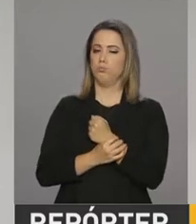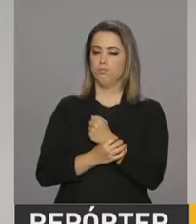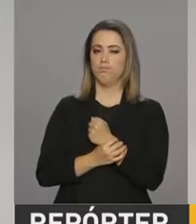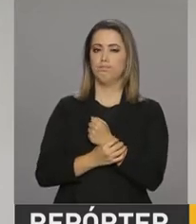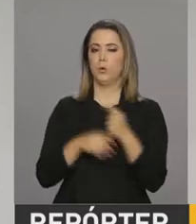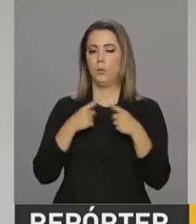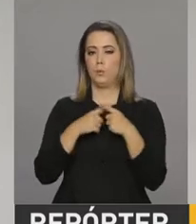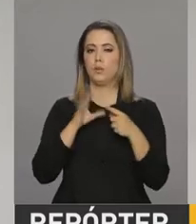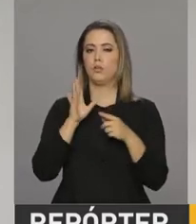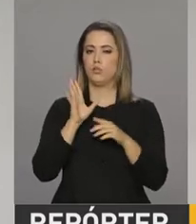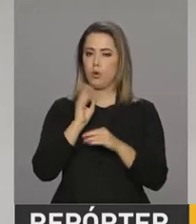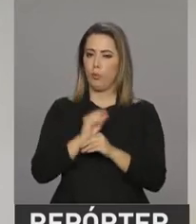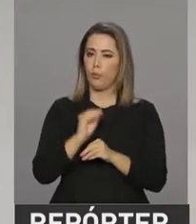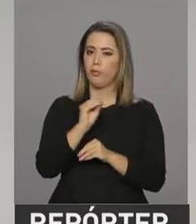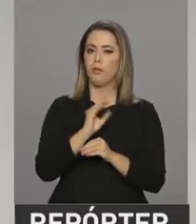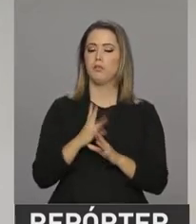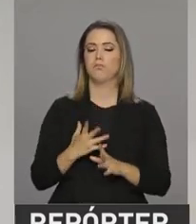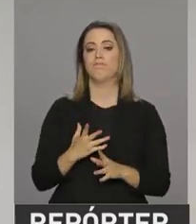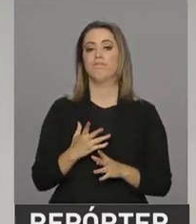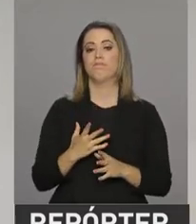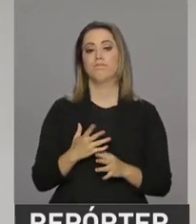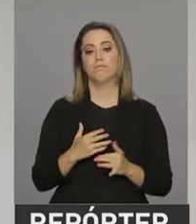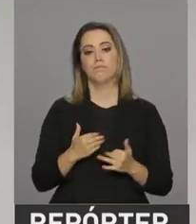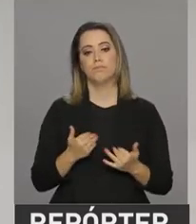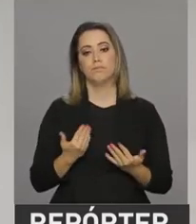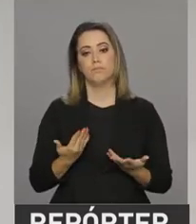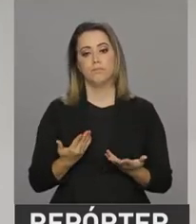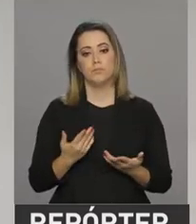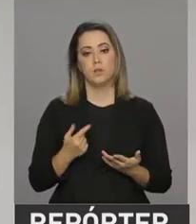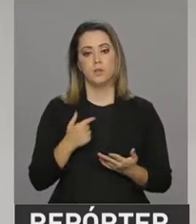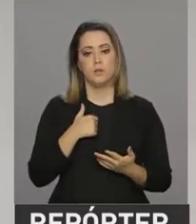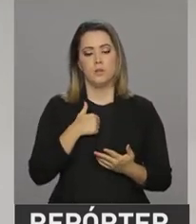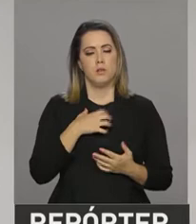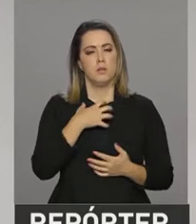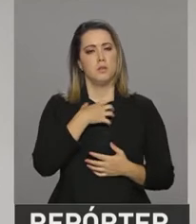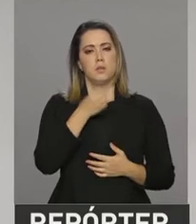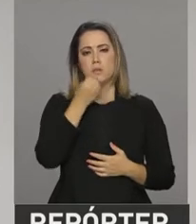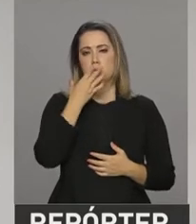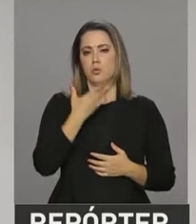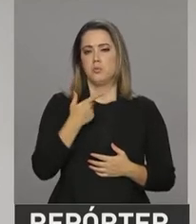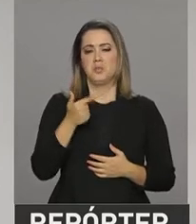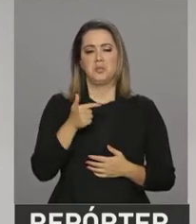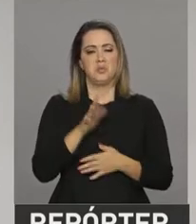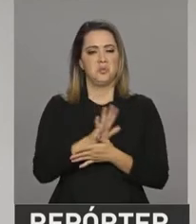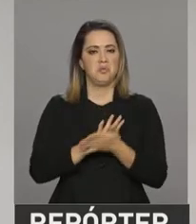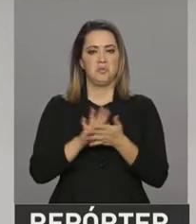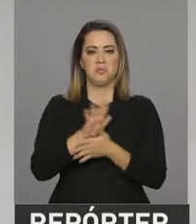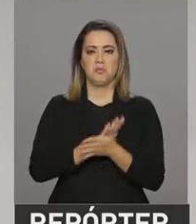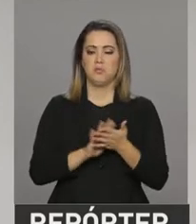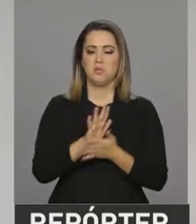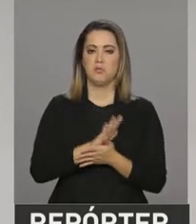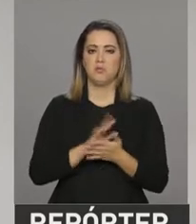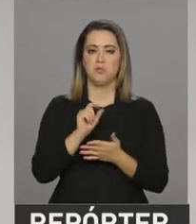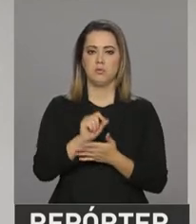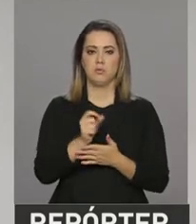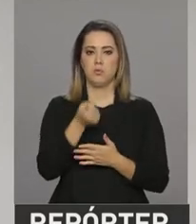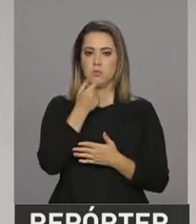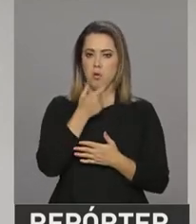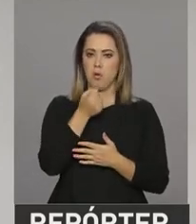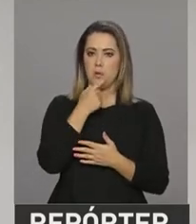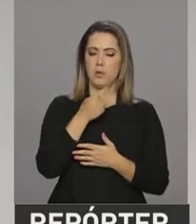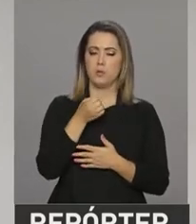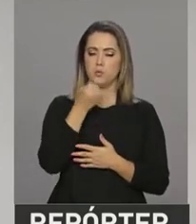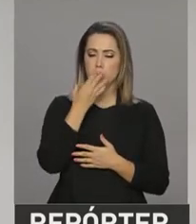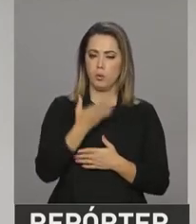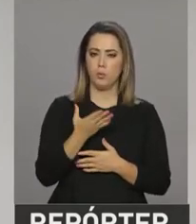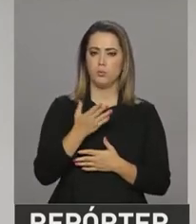que está fazendo o tratamento, né? E eu me senti bem com essas últimas aí, eu me